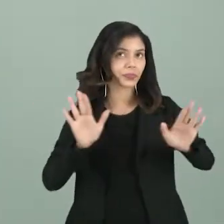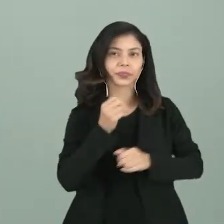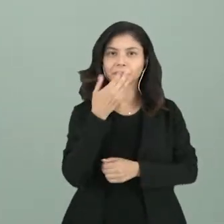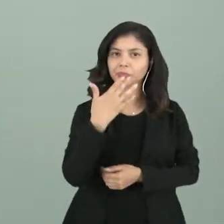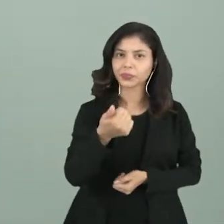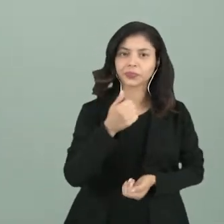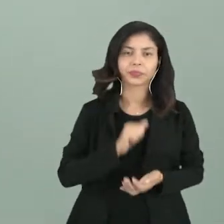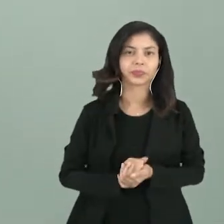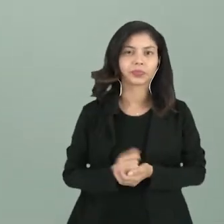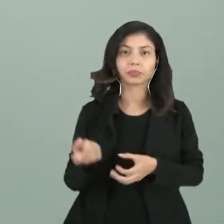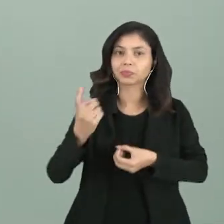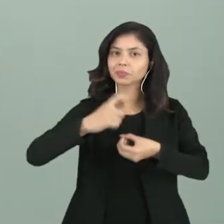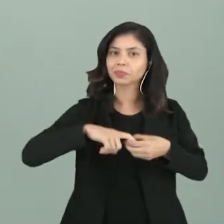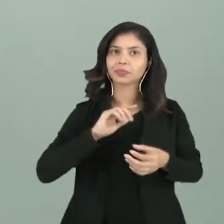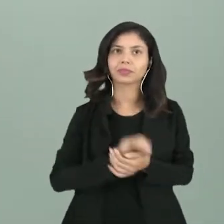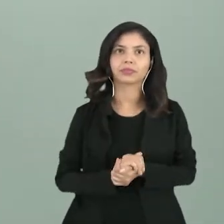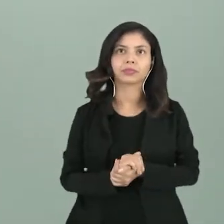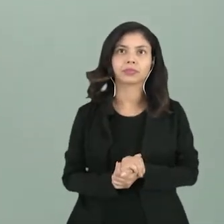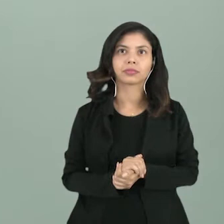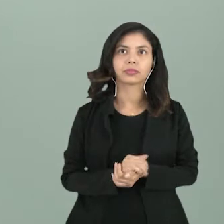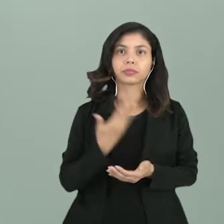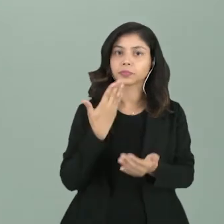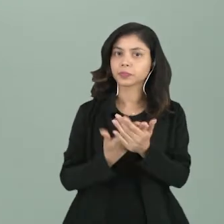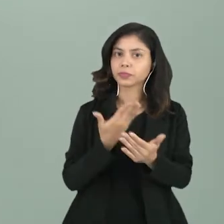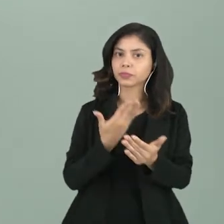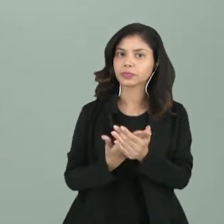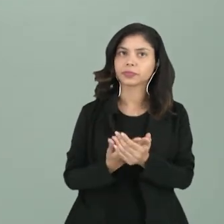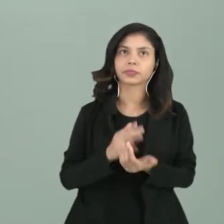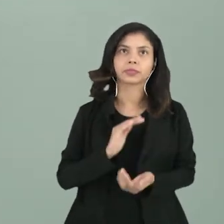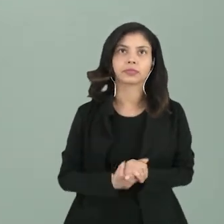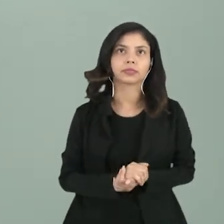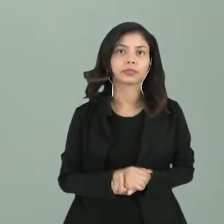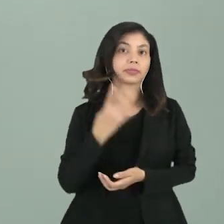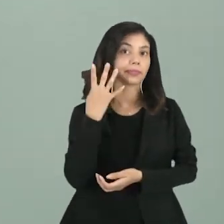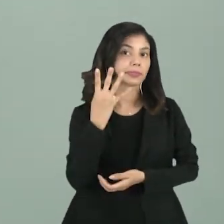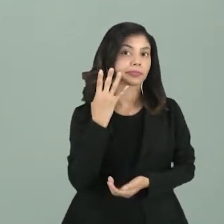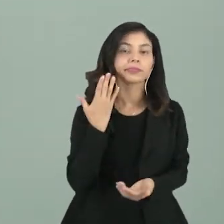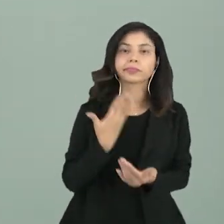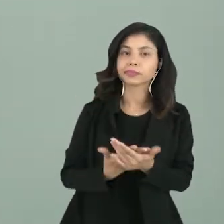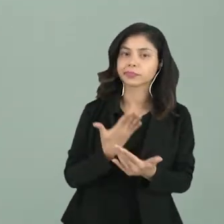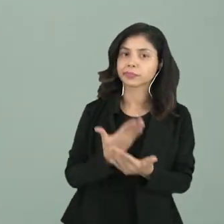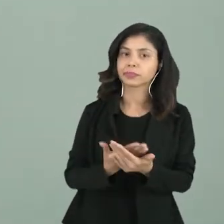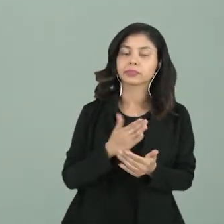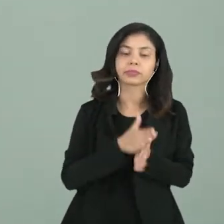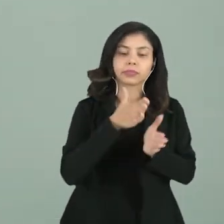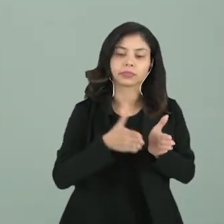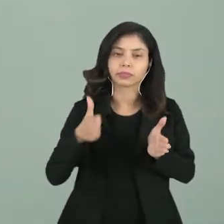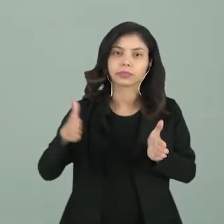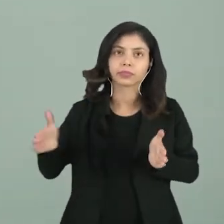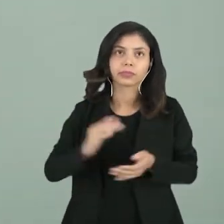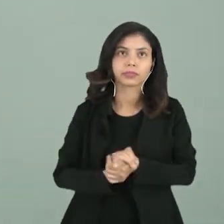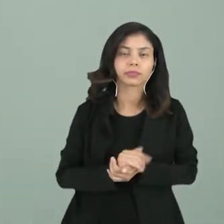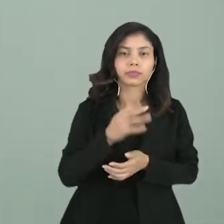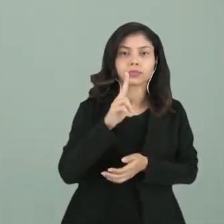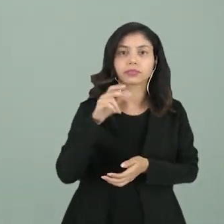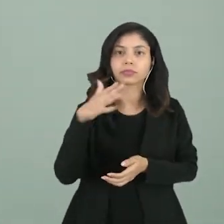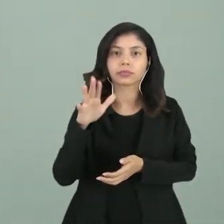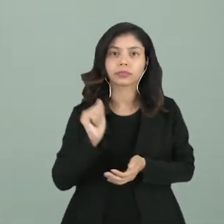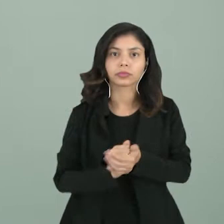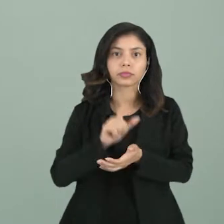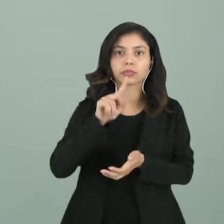Olá, tudo bem? Estamos de volta, estamos estudando nessa série de 4 aulas, estamos estudando